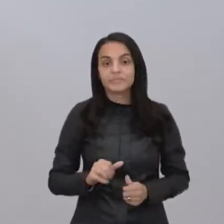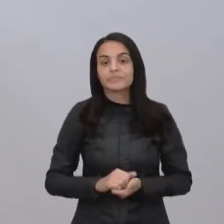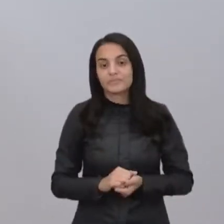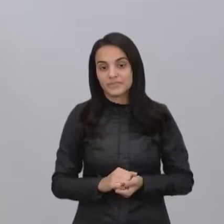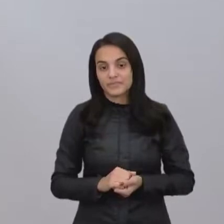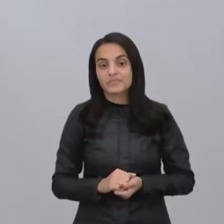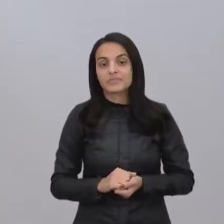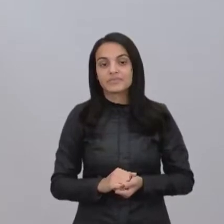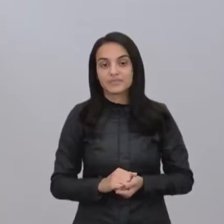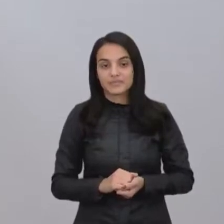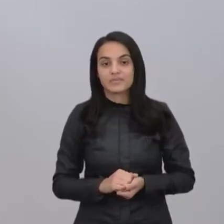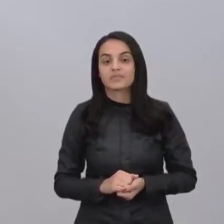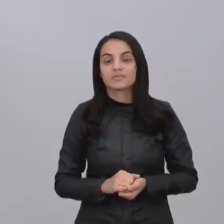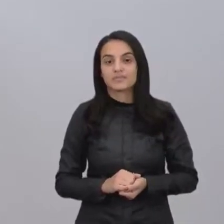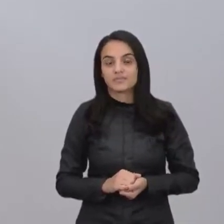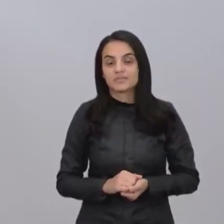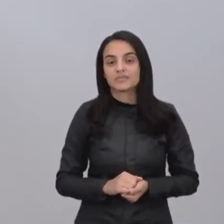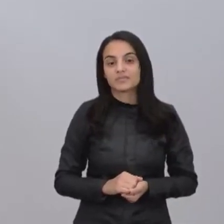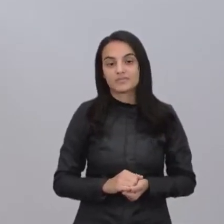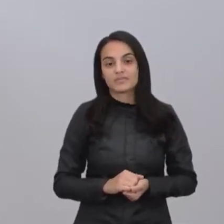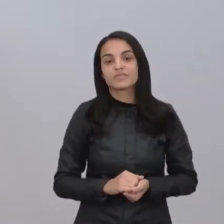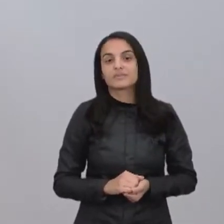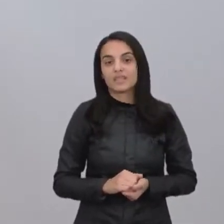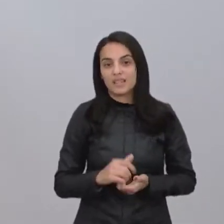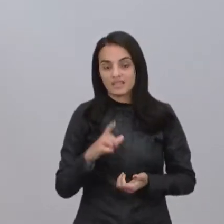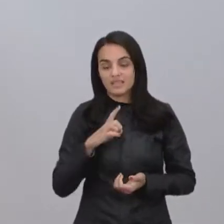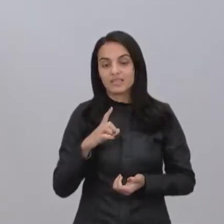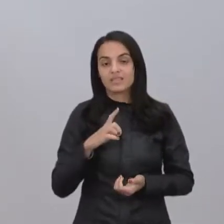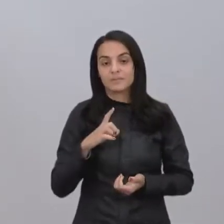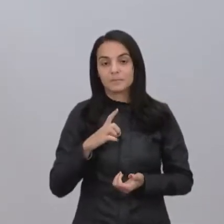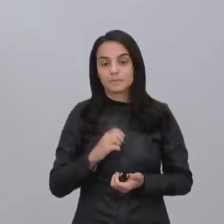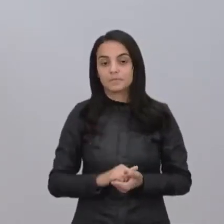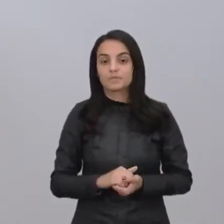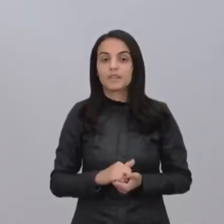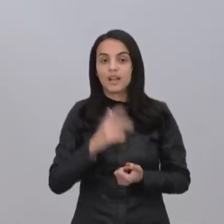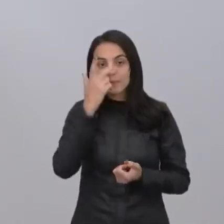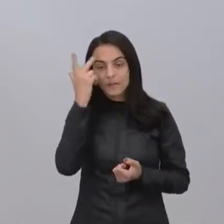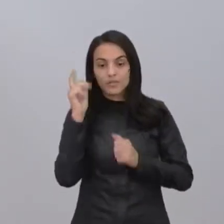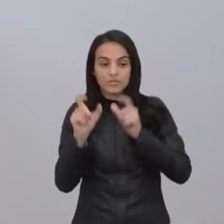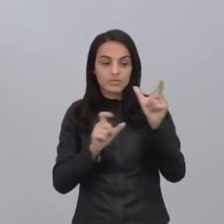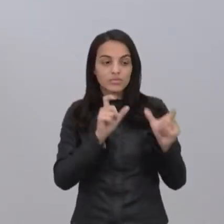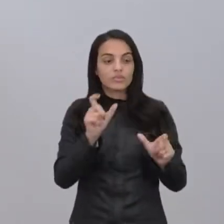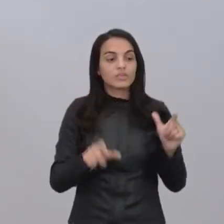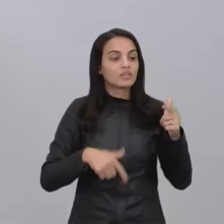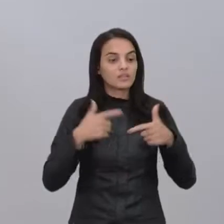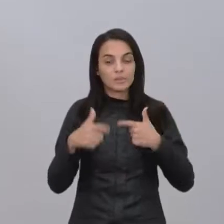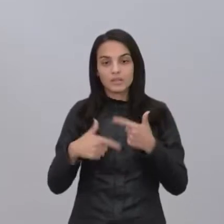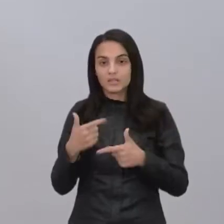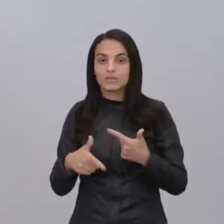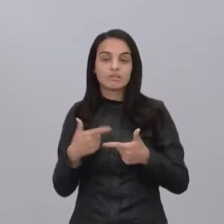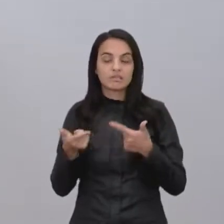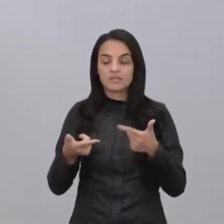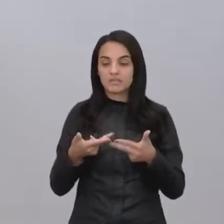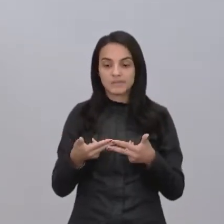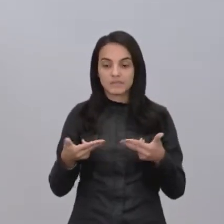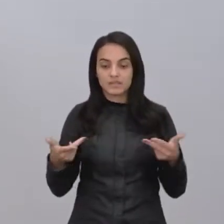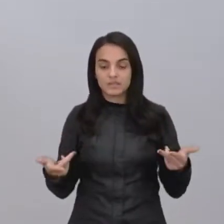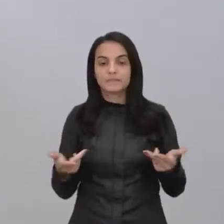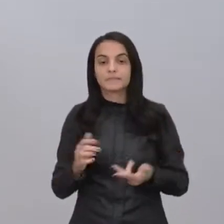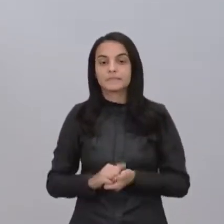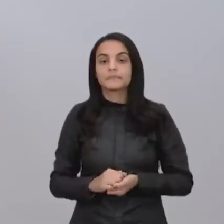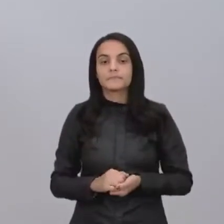esses fatos, né, acabam então expondo, né, a pessoa, o trabalhador, né, enfim,